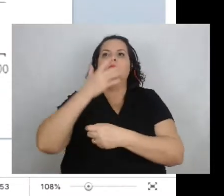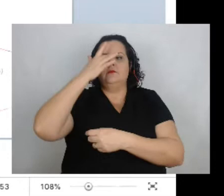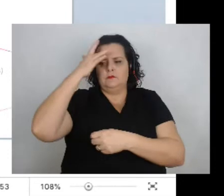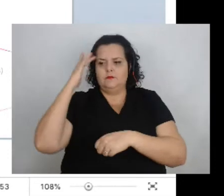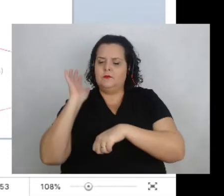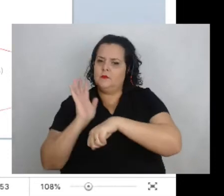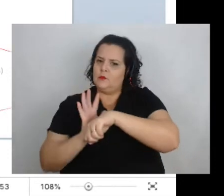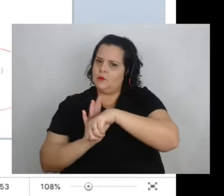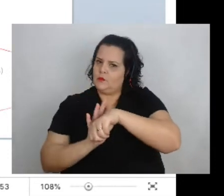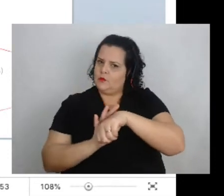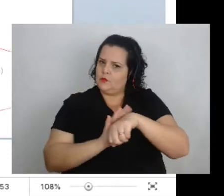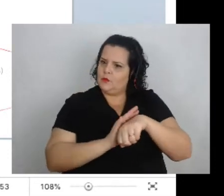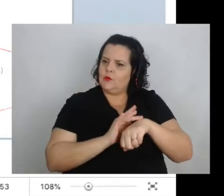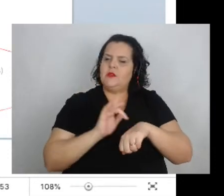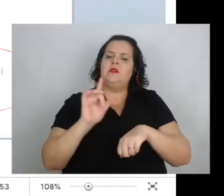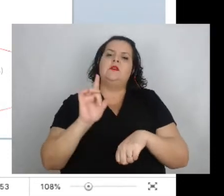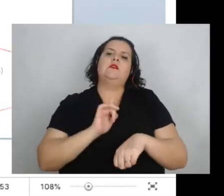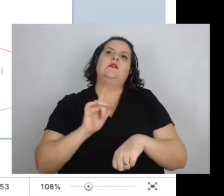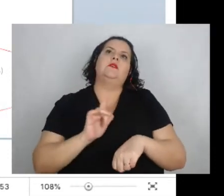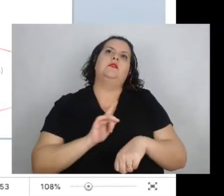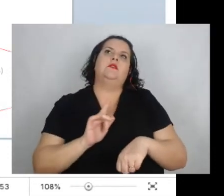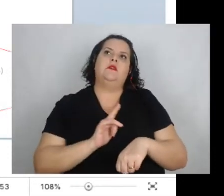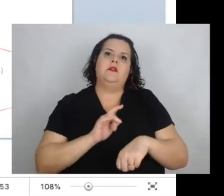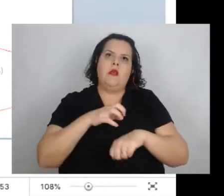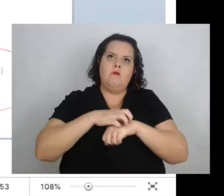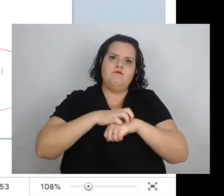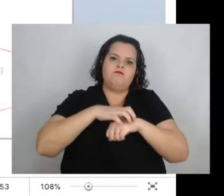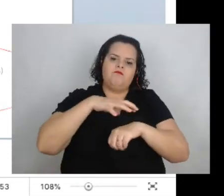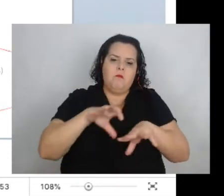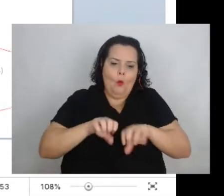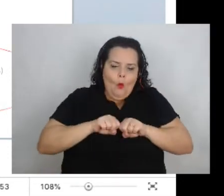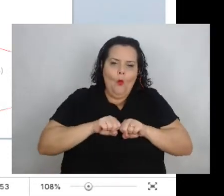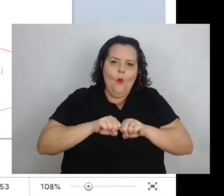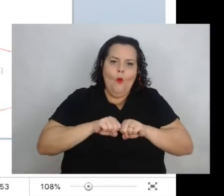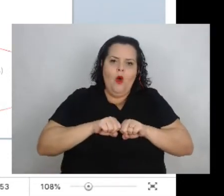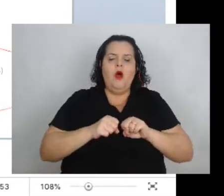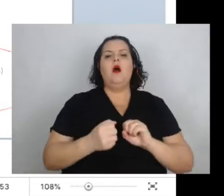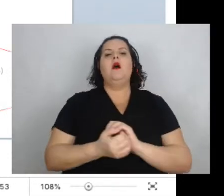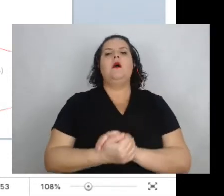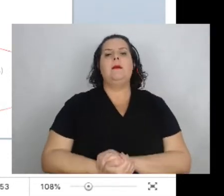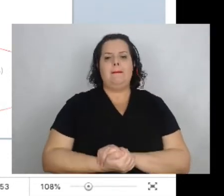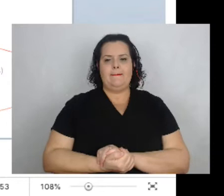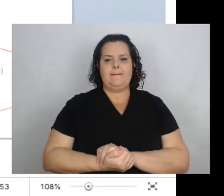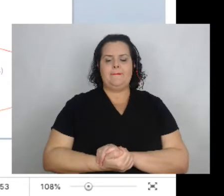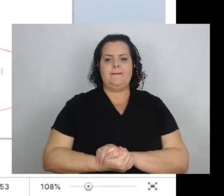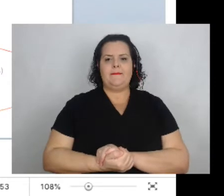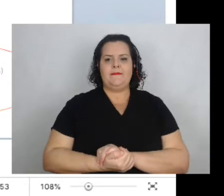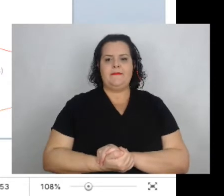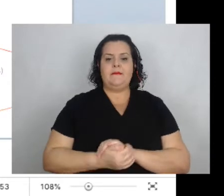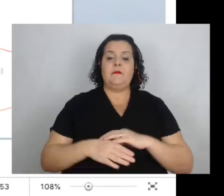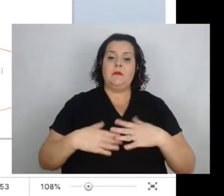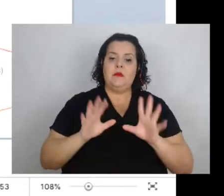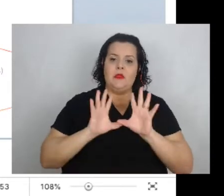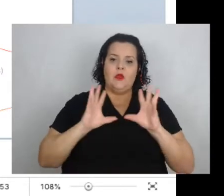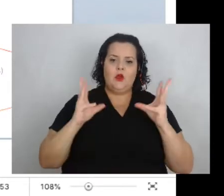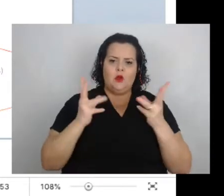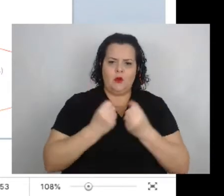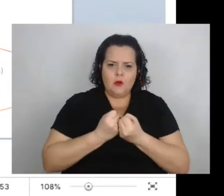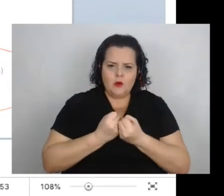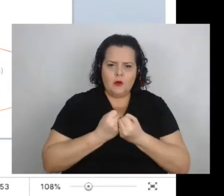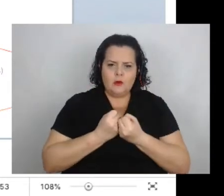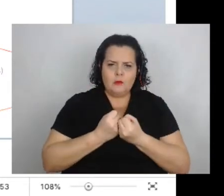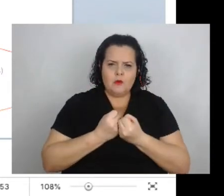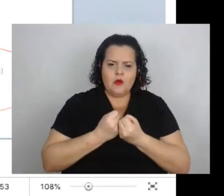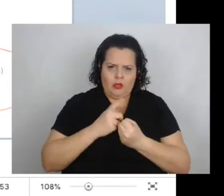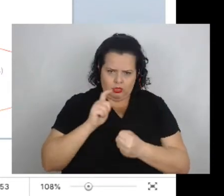e também a OMS tem sugerido, eu não sei se na imagem aqui vocês estão conseguindo